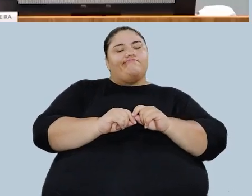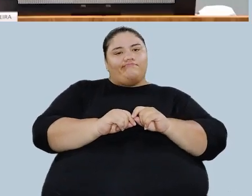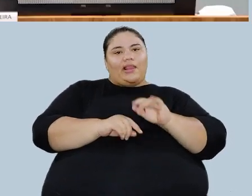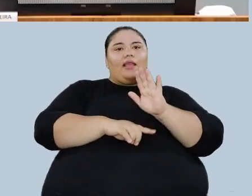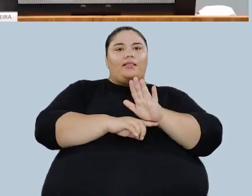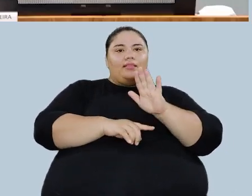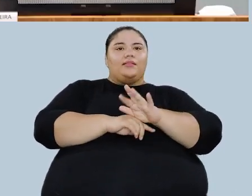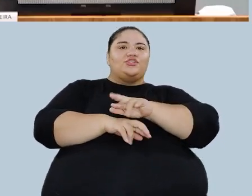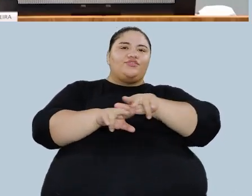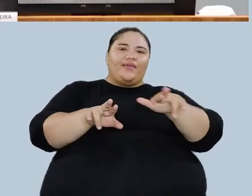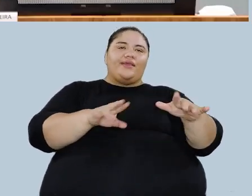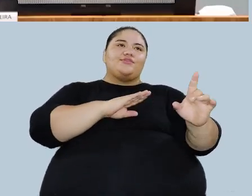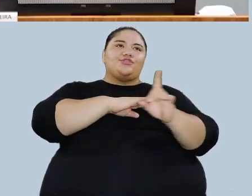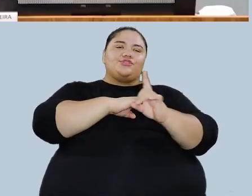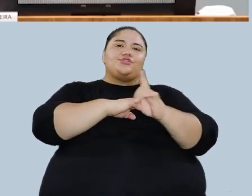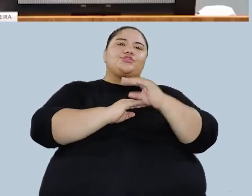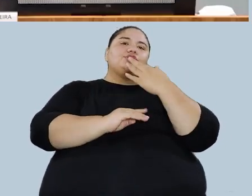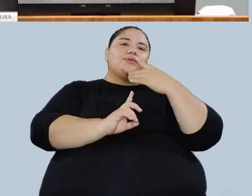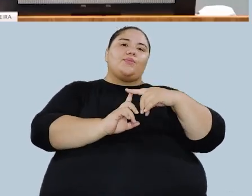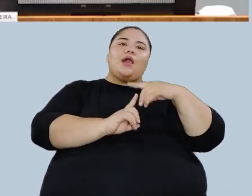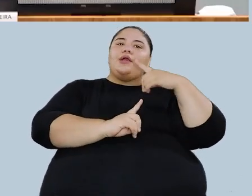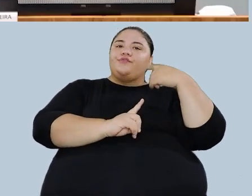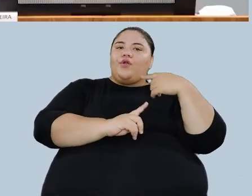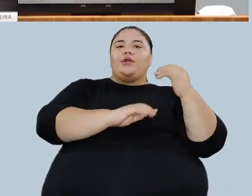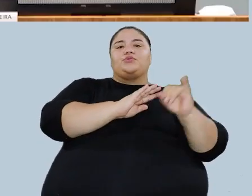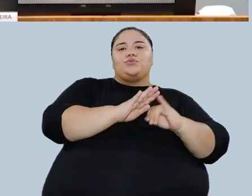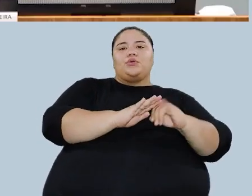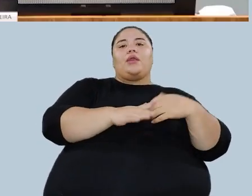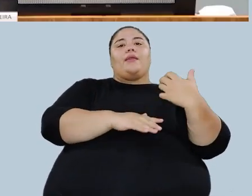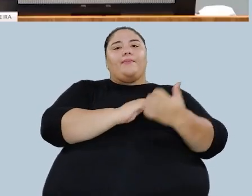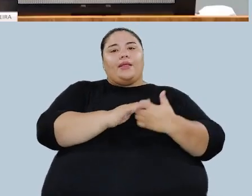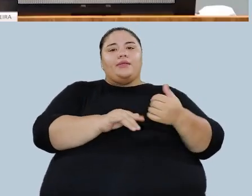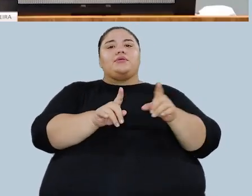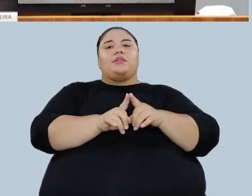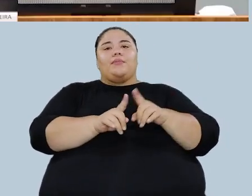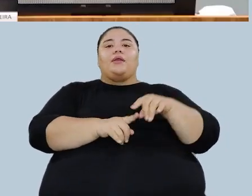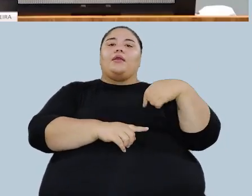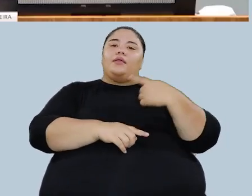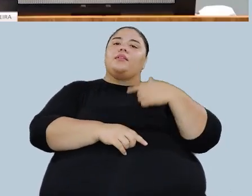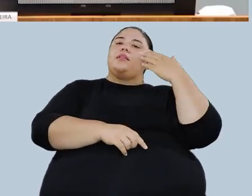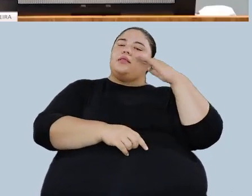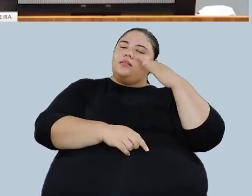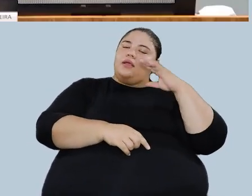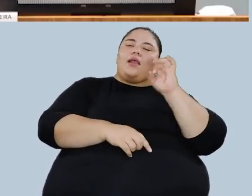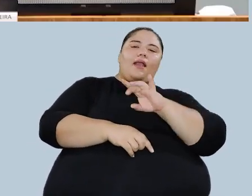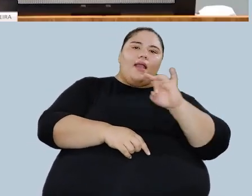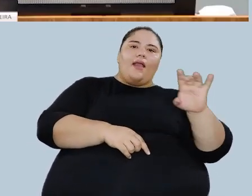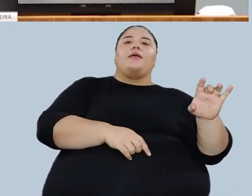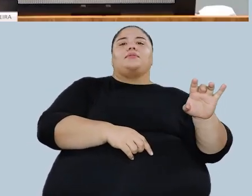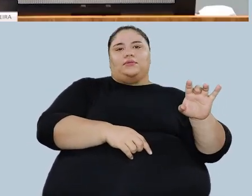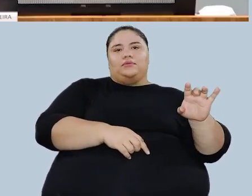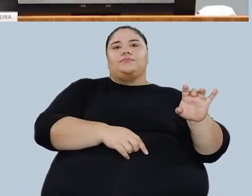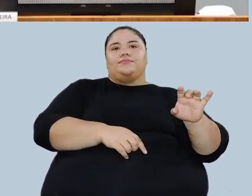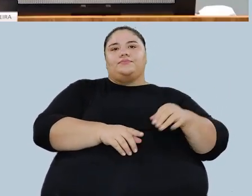atender inúmeros advogados com as instituições financeiras, com as empresas, né, para entender essas operações em cada